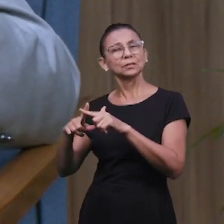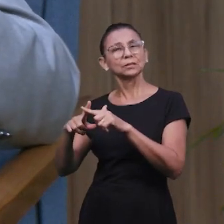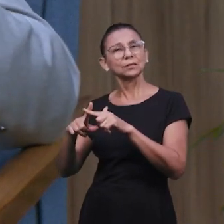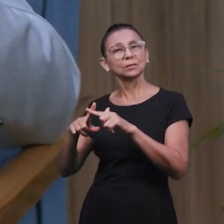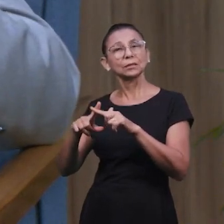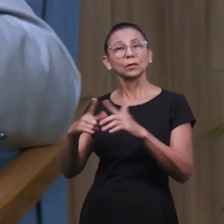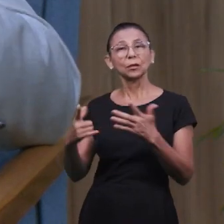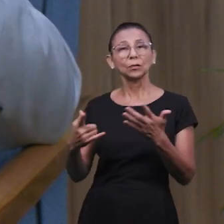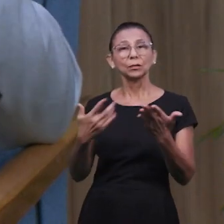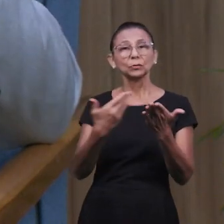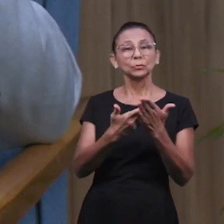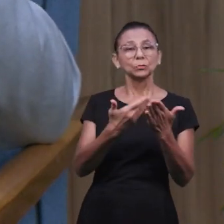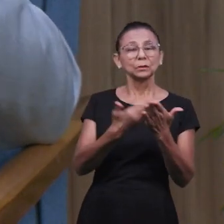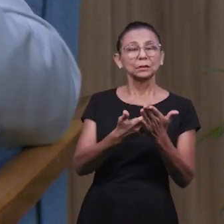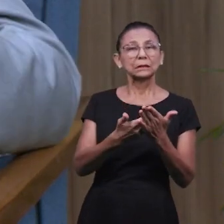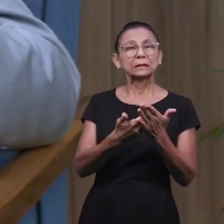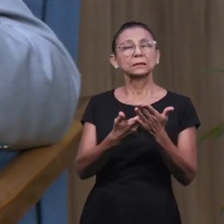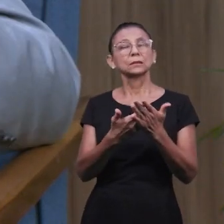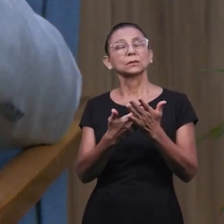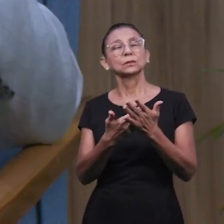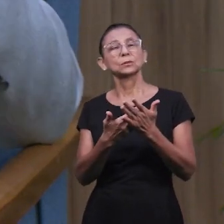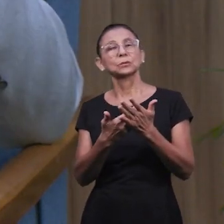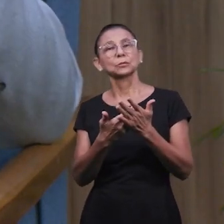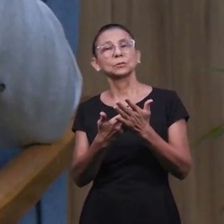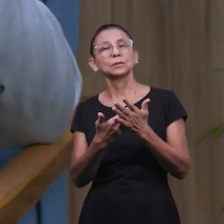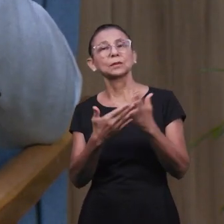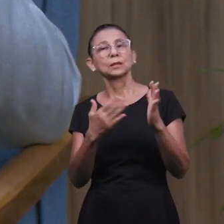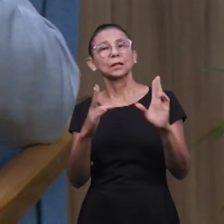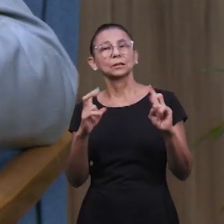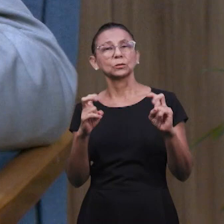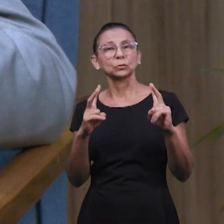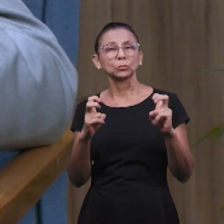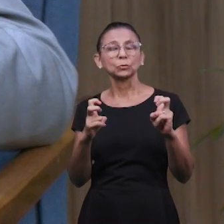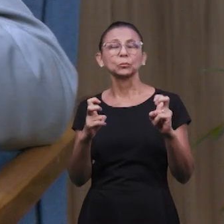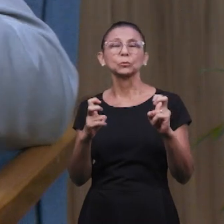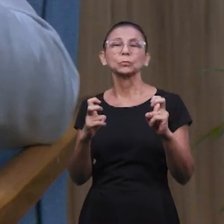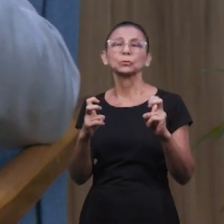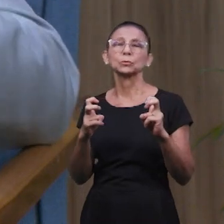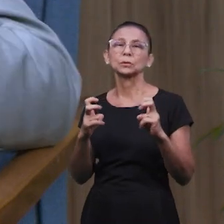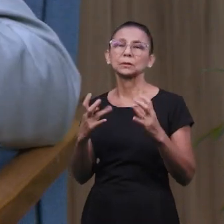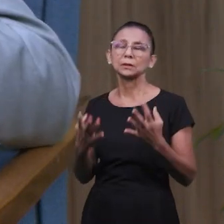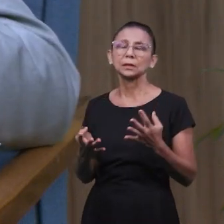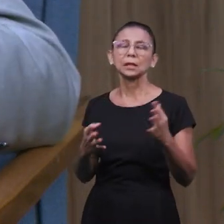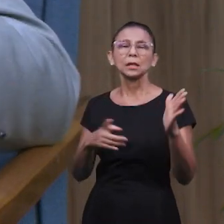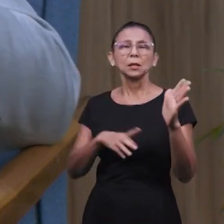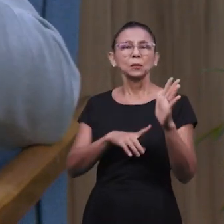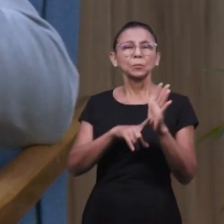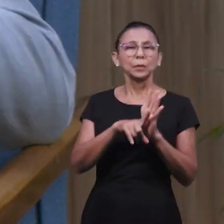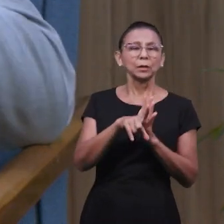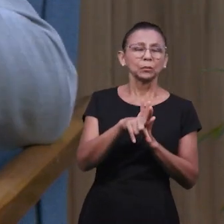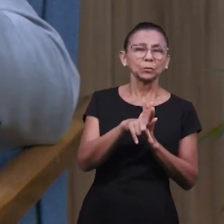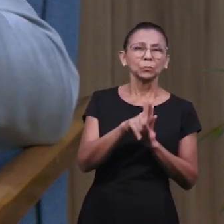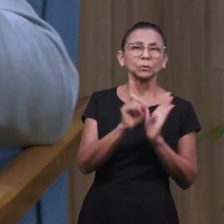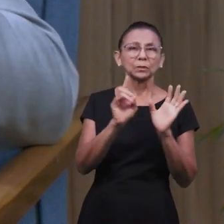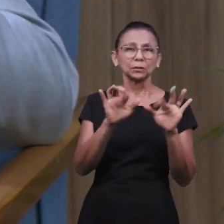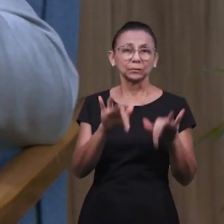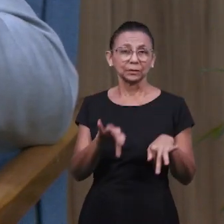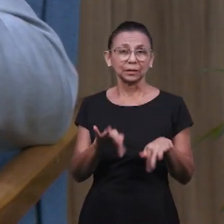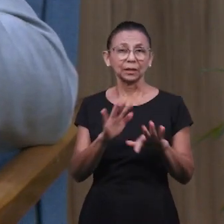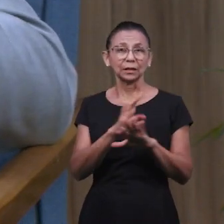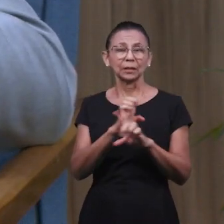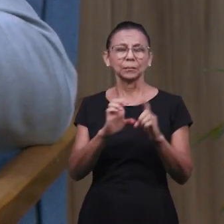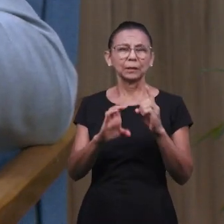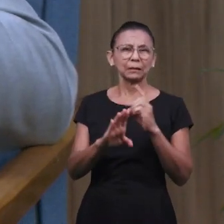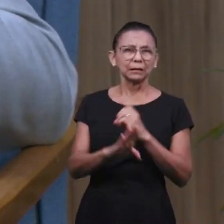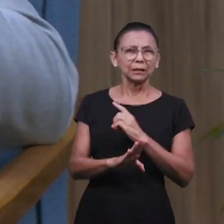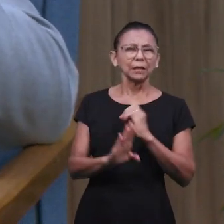os irmãos que estão estudando a escola bíblica, dando continuidade àquilo que é trazido, pegando aquelas perguntas que são trazidas